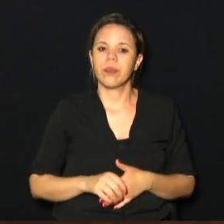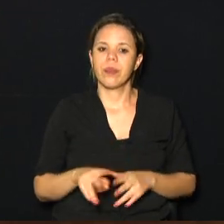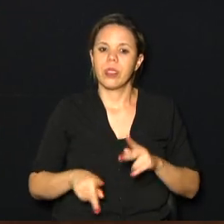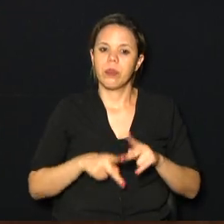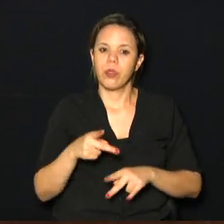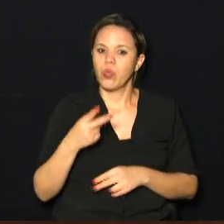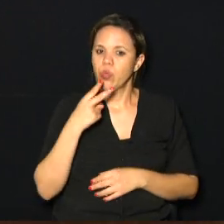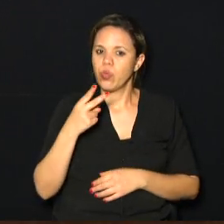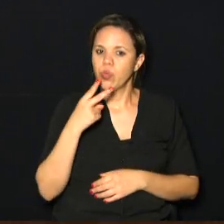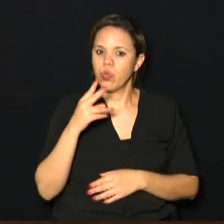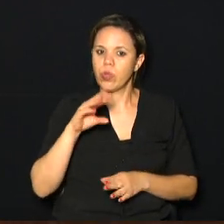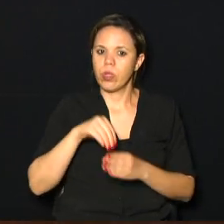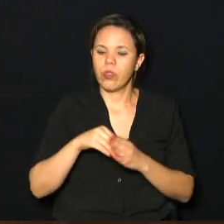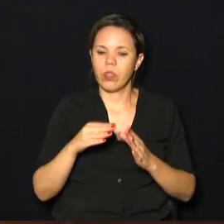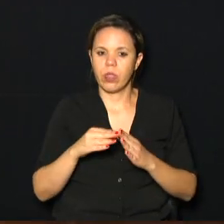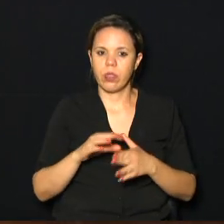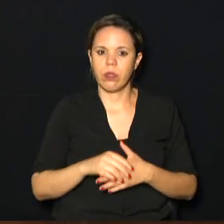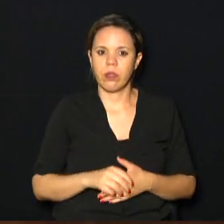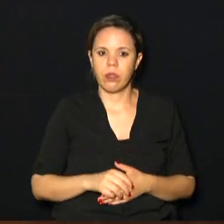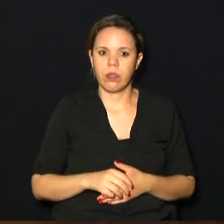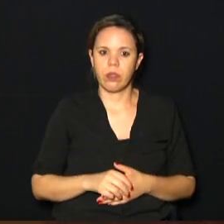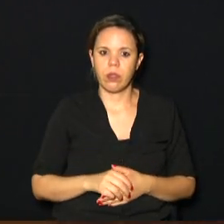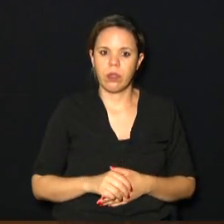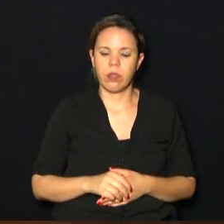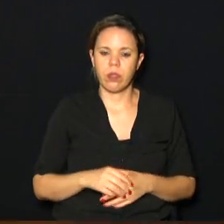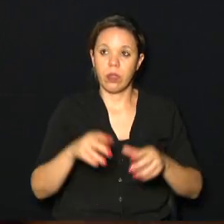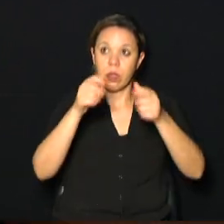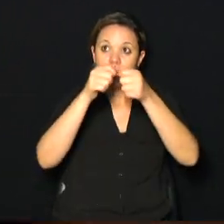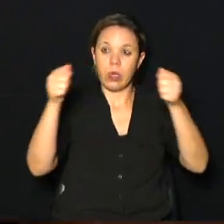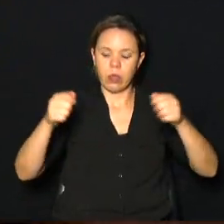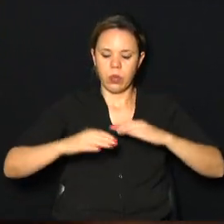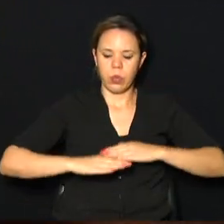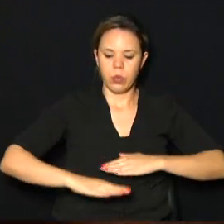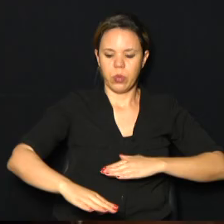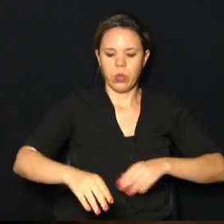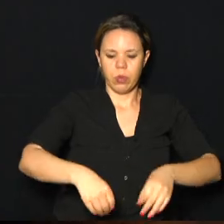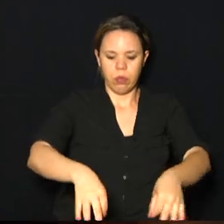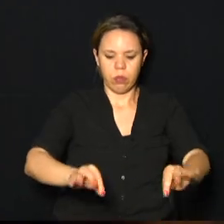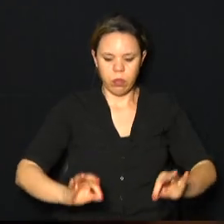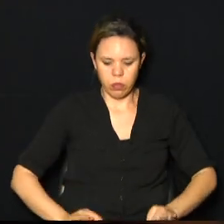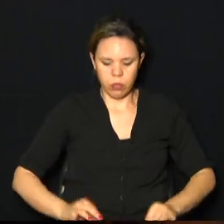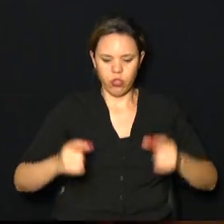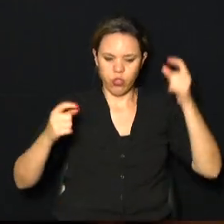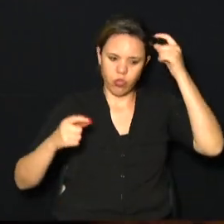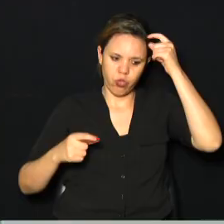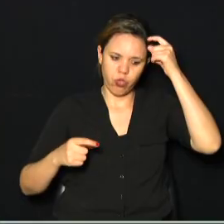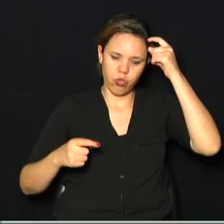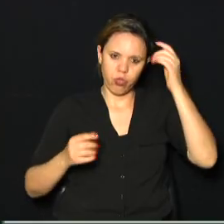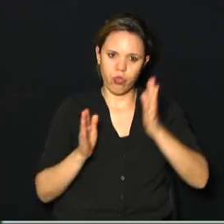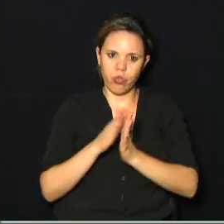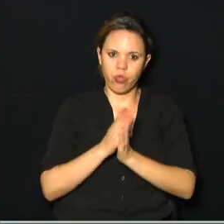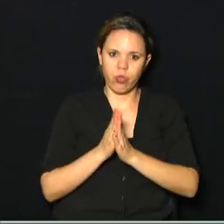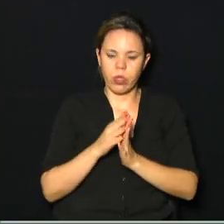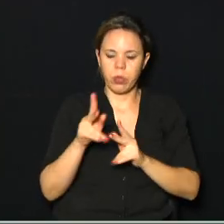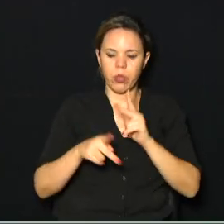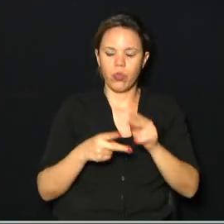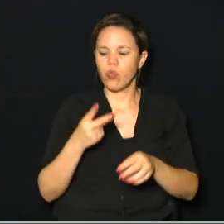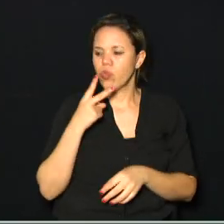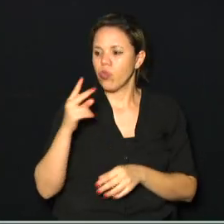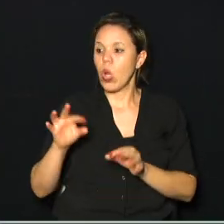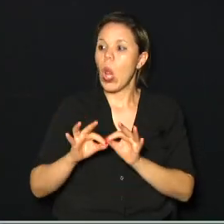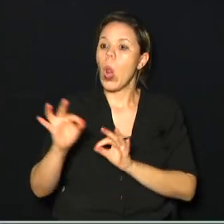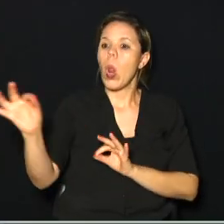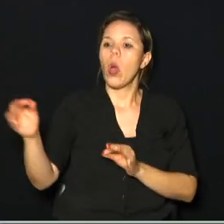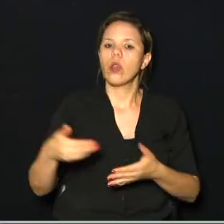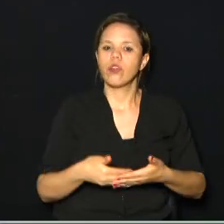pessoas fumantes dentro de casa, cortinas, tapetes, bichinhos de pelúcia, tudo isso, assim, o fumante tem que fumar